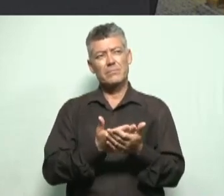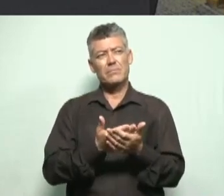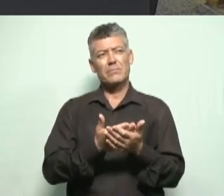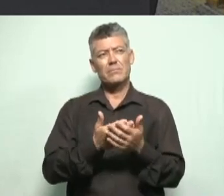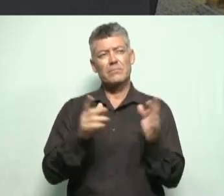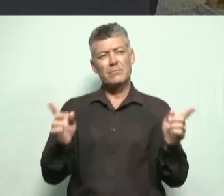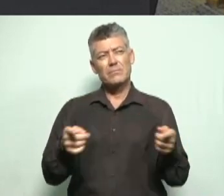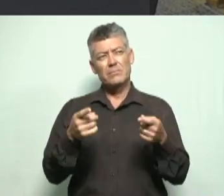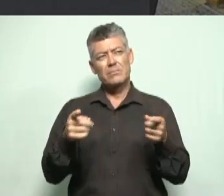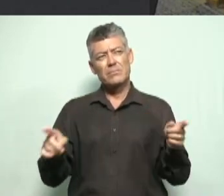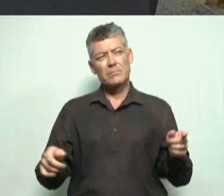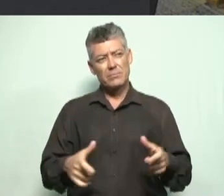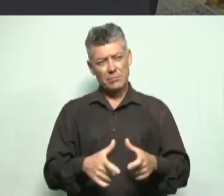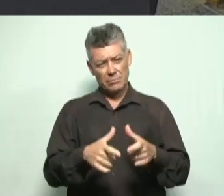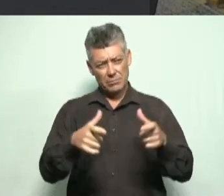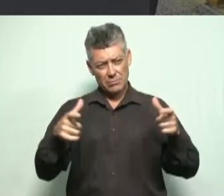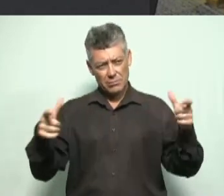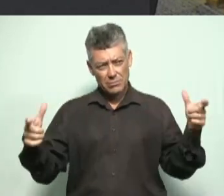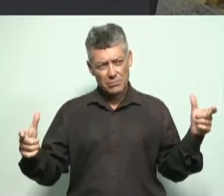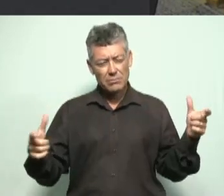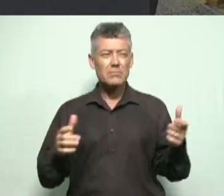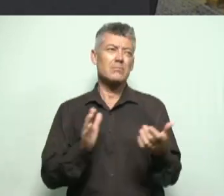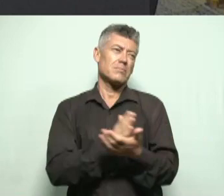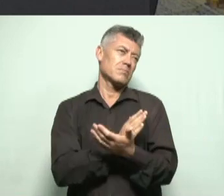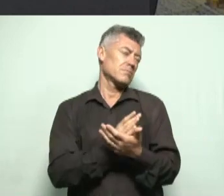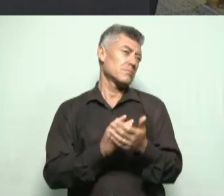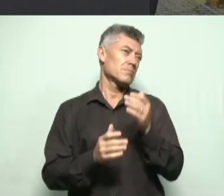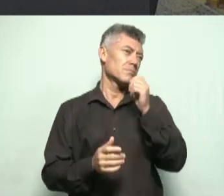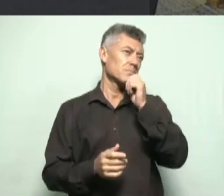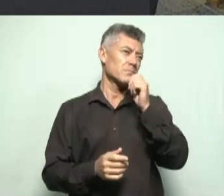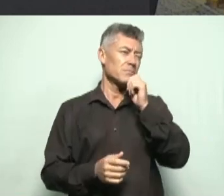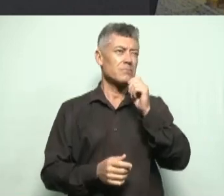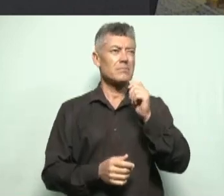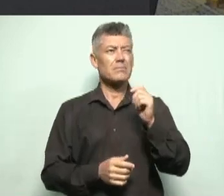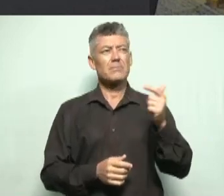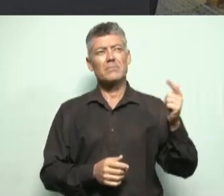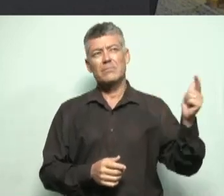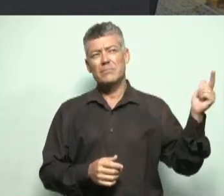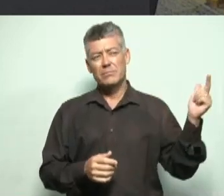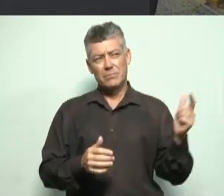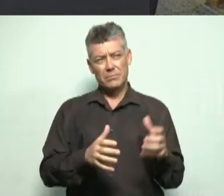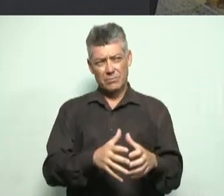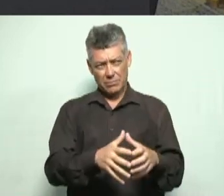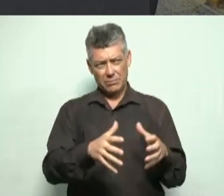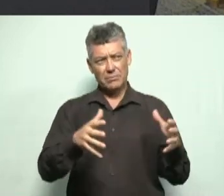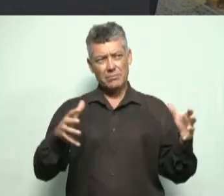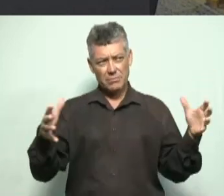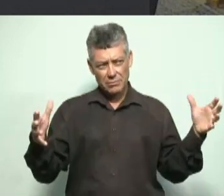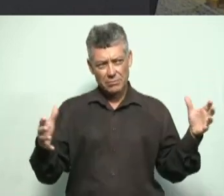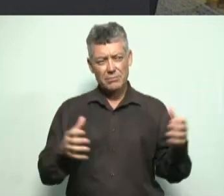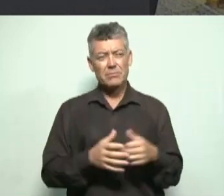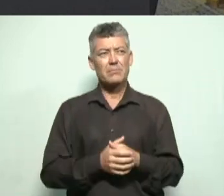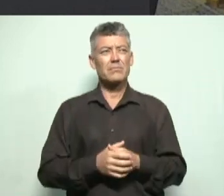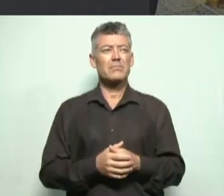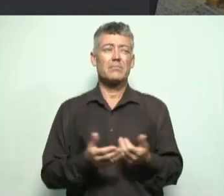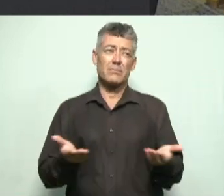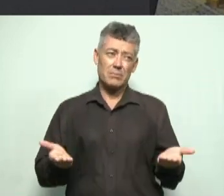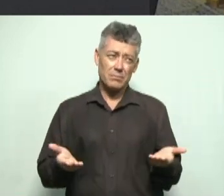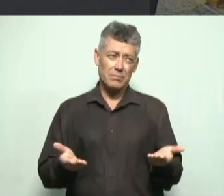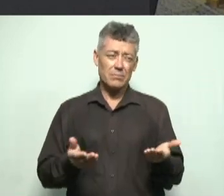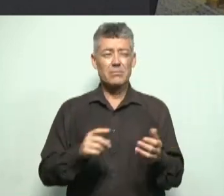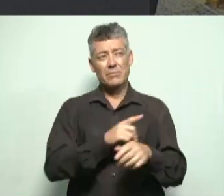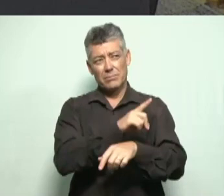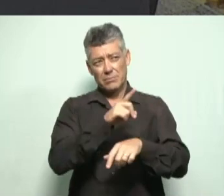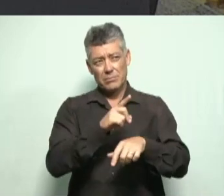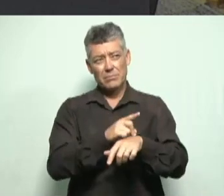muito forte, aumentando. Havia alguns setores que não tinham aderido, Bispo, e a greve está aumentando. Alguns setores que não tinham aderido estão aderindo no país